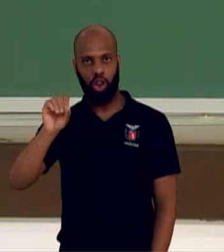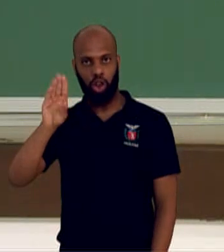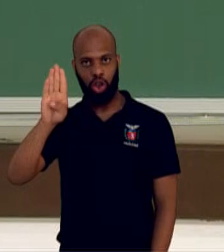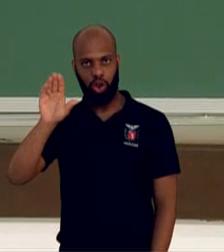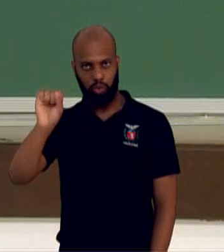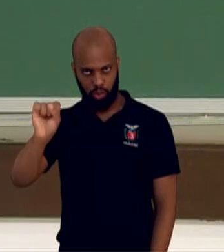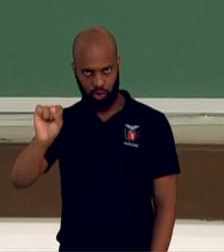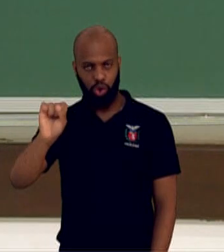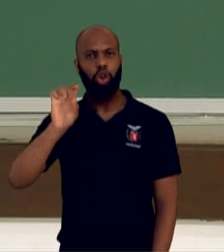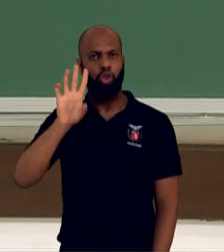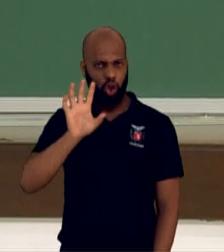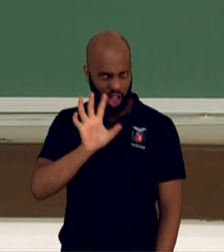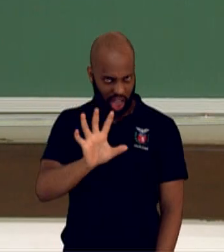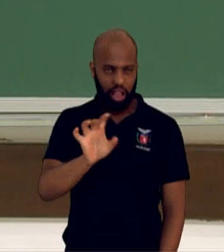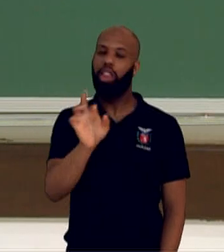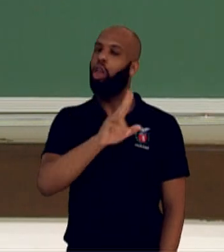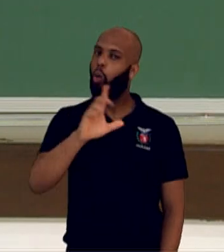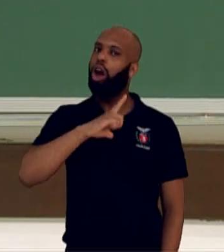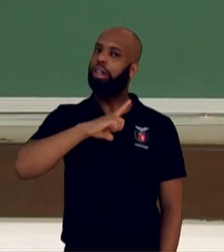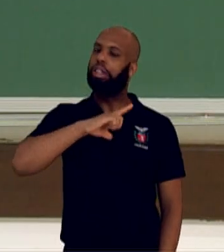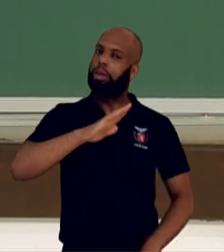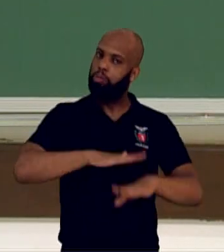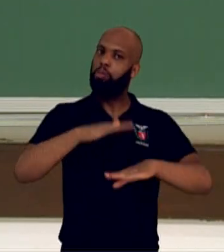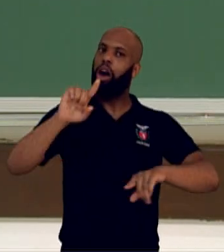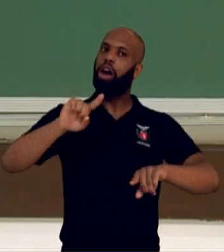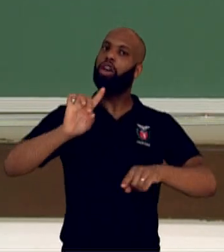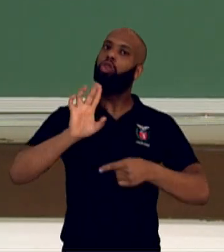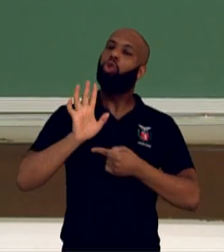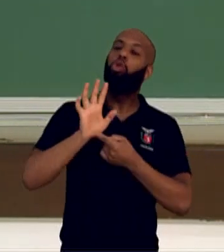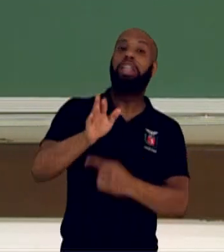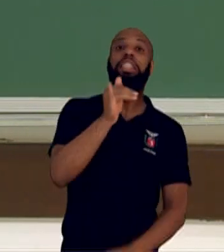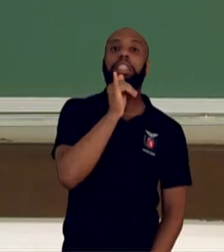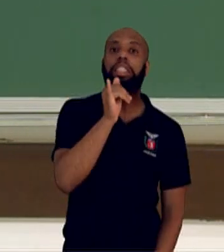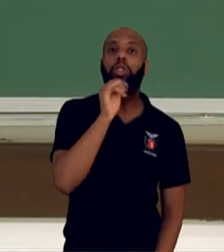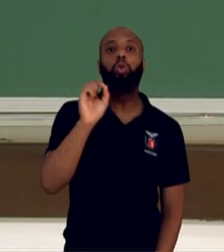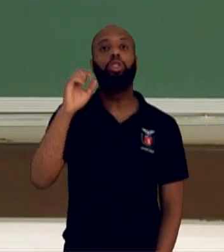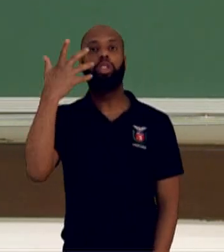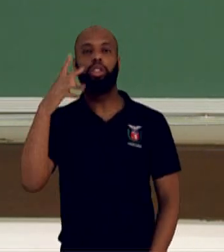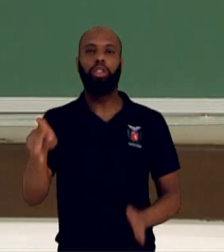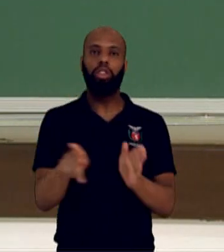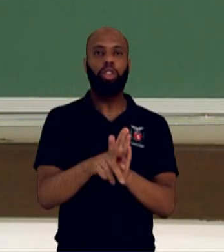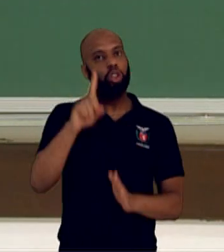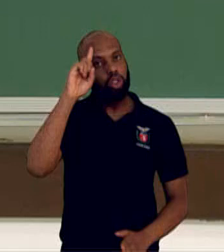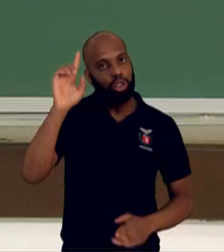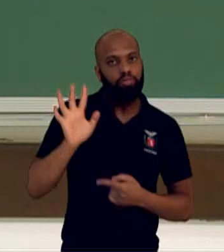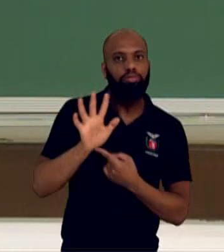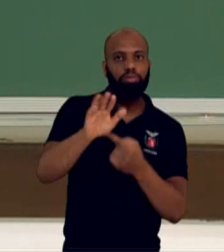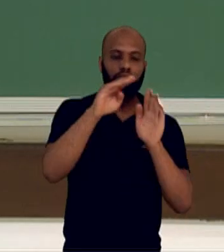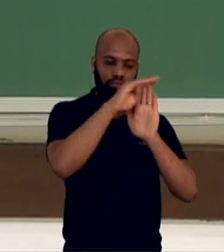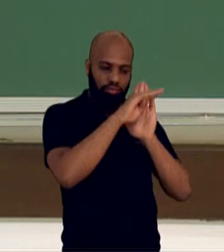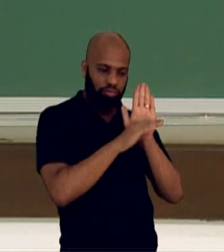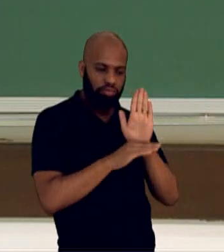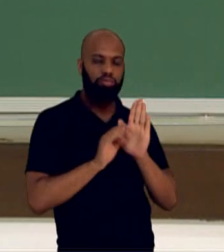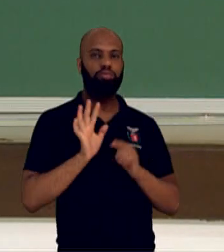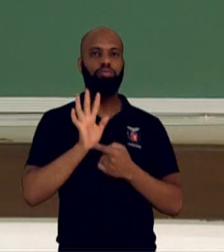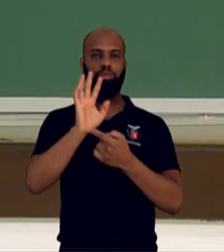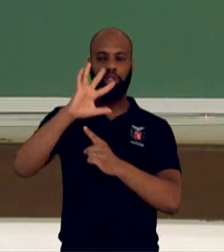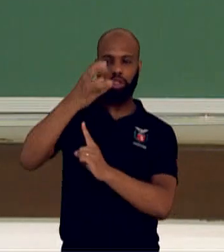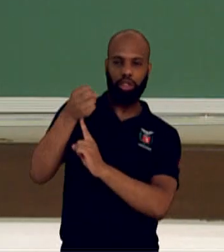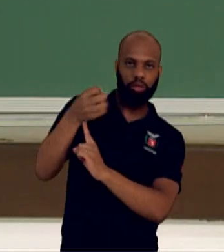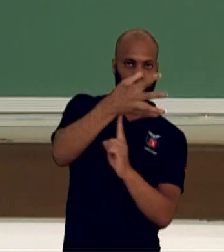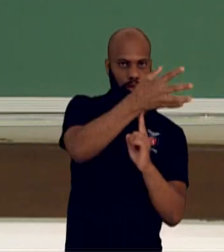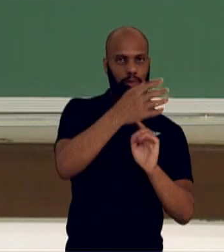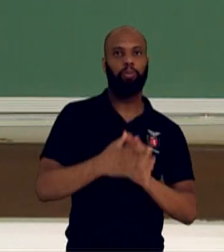se apresentaram, tá? Eu trouxe aqui algum, né, exemplo do dia da apresentação, desse cronograma da apresentação da Semana de Arte